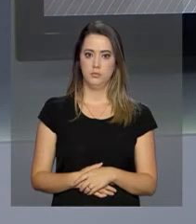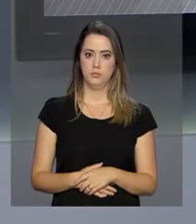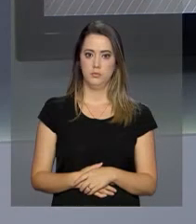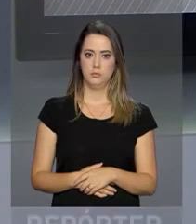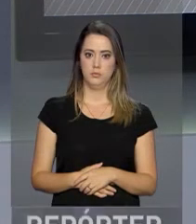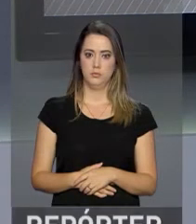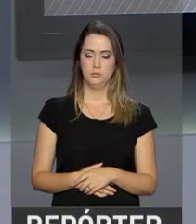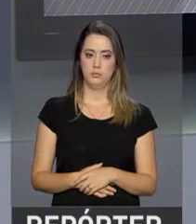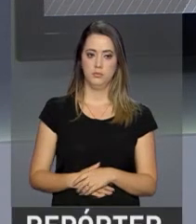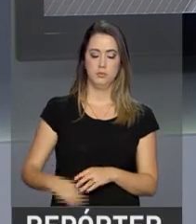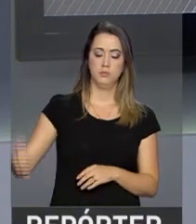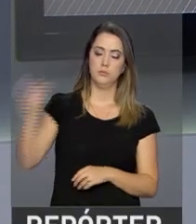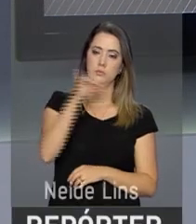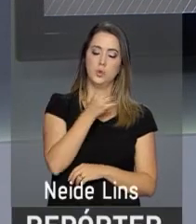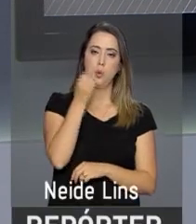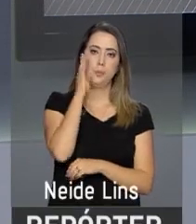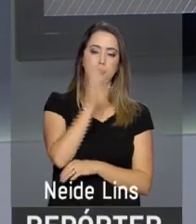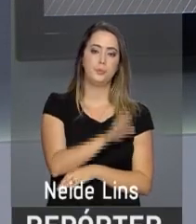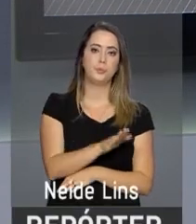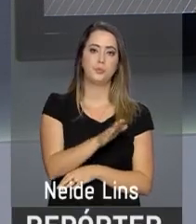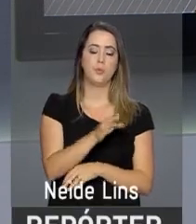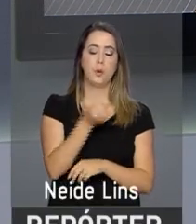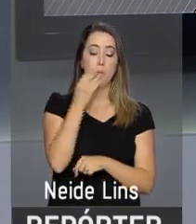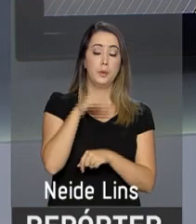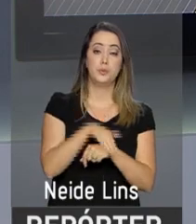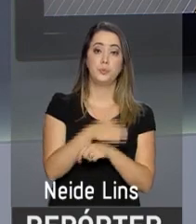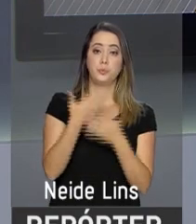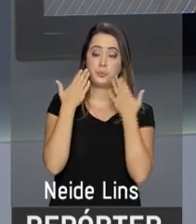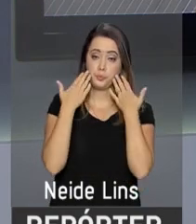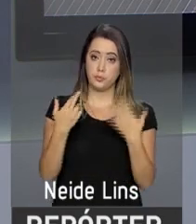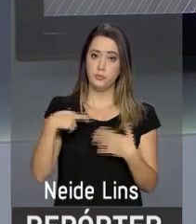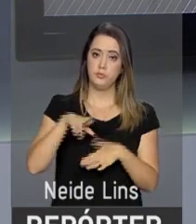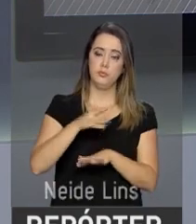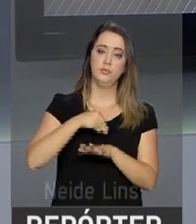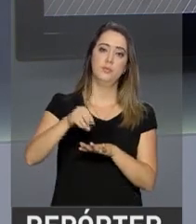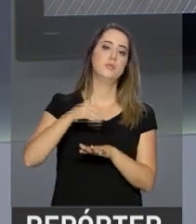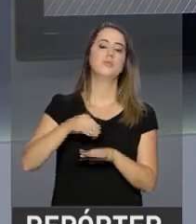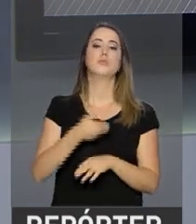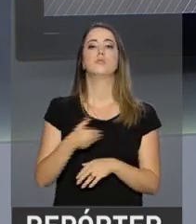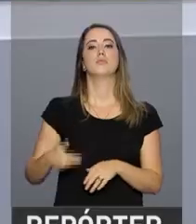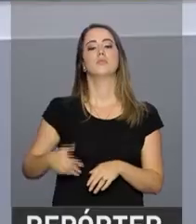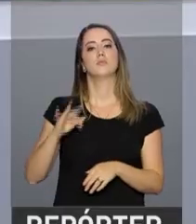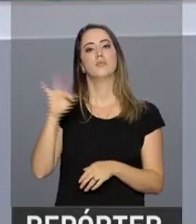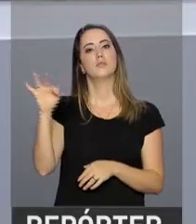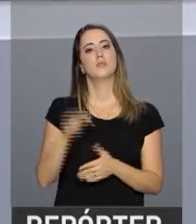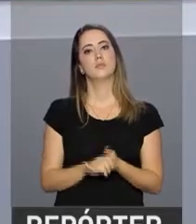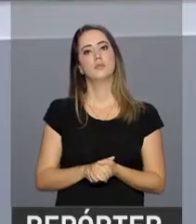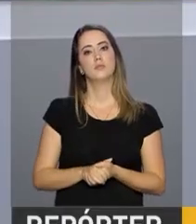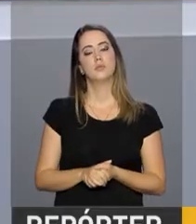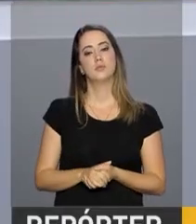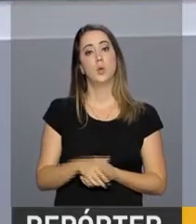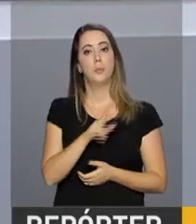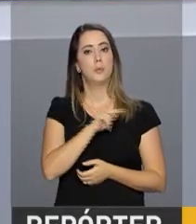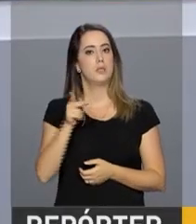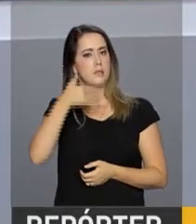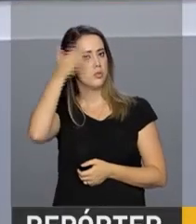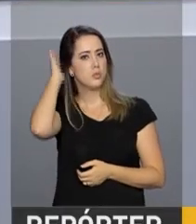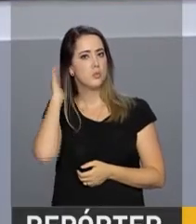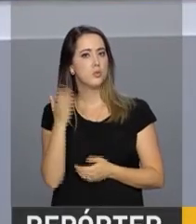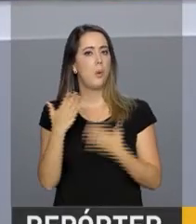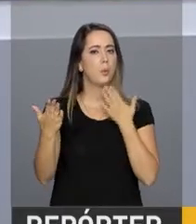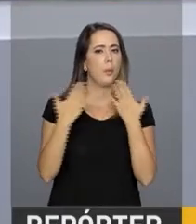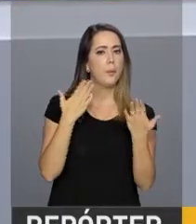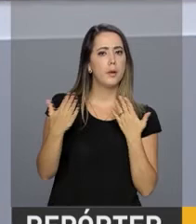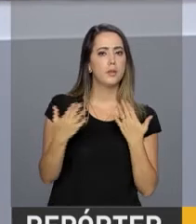olá boa noite começa agora o repórter nbr com as notícias do governo federal agora há pouco o presidente michel temer